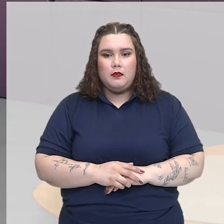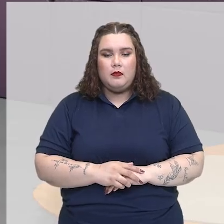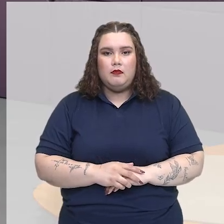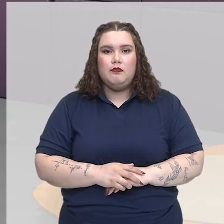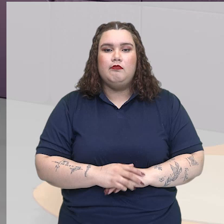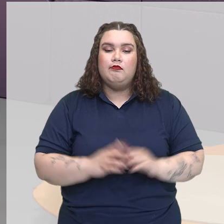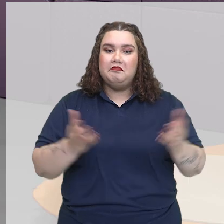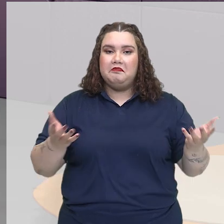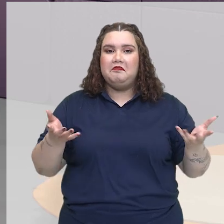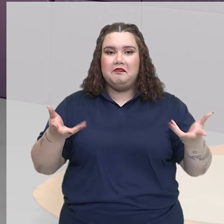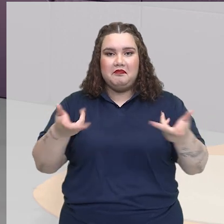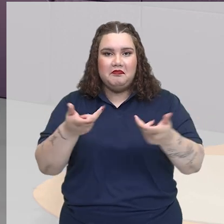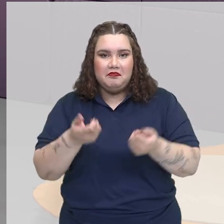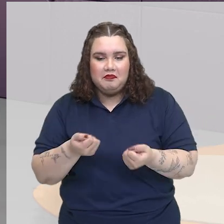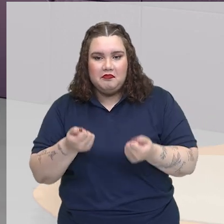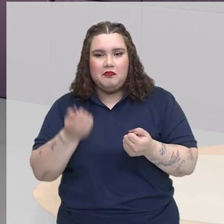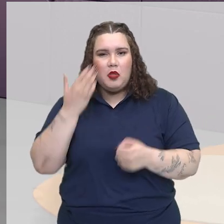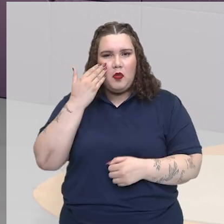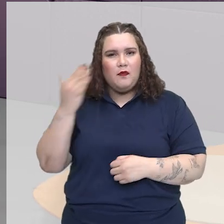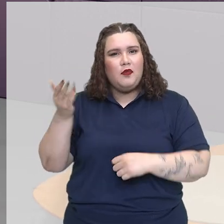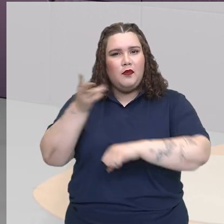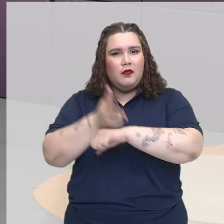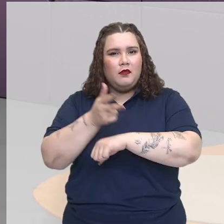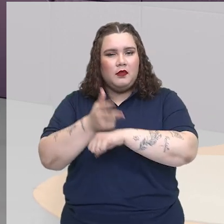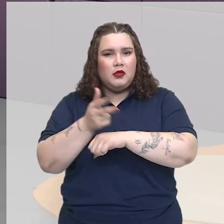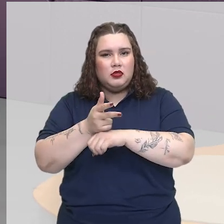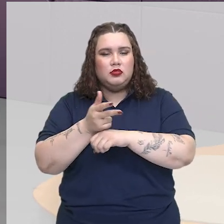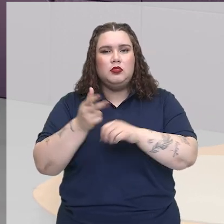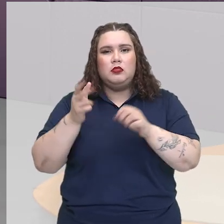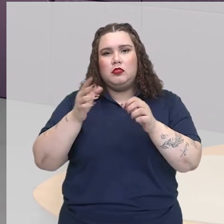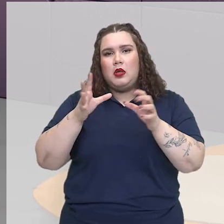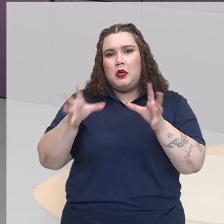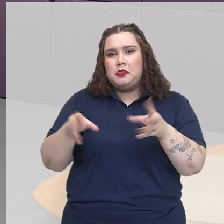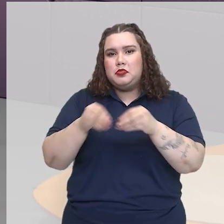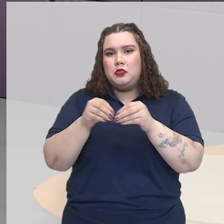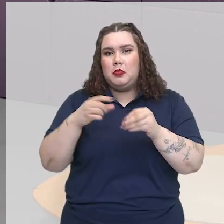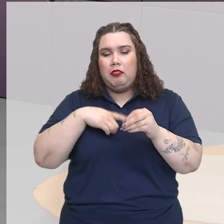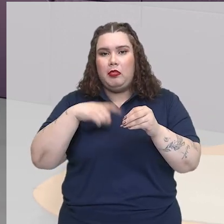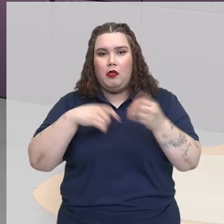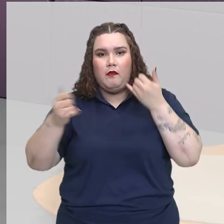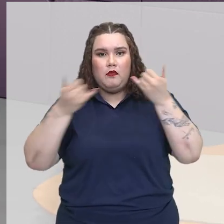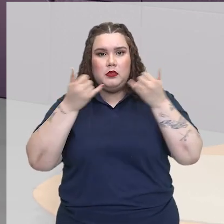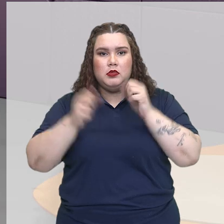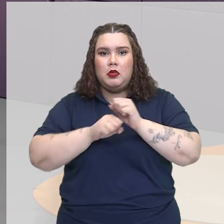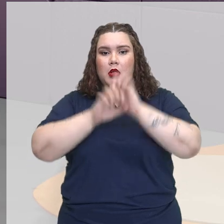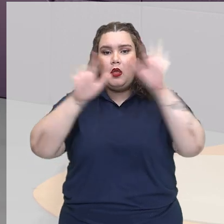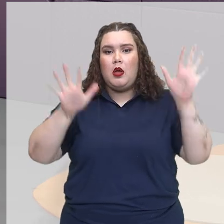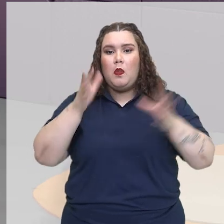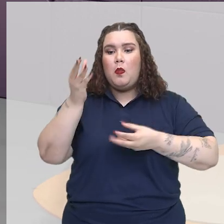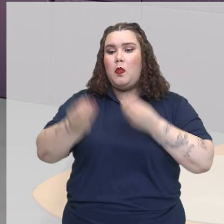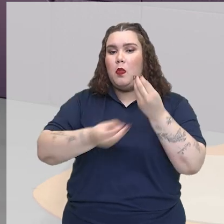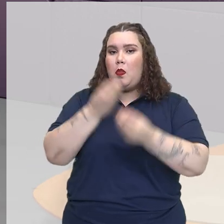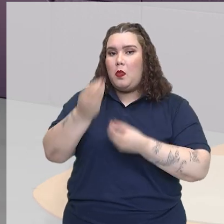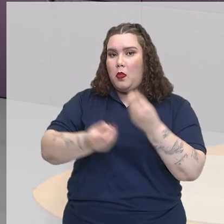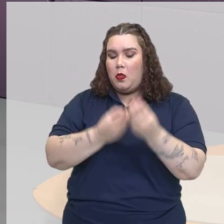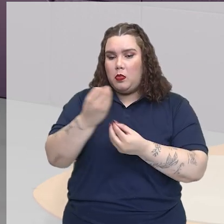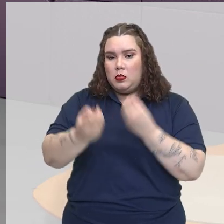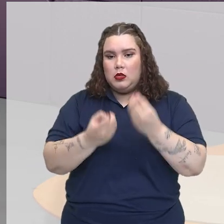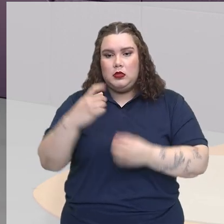Que maravilha, né? Na nossa animação ficou muito claro, né, como funcionava